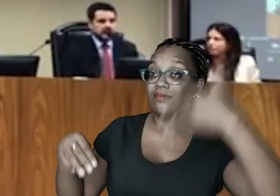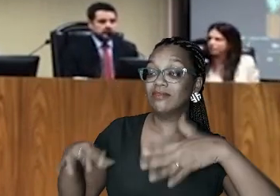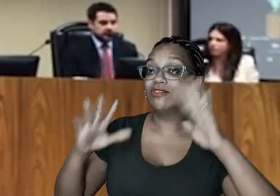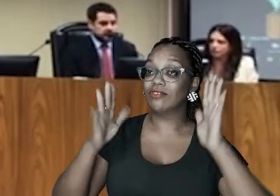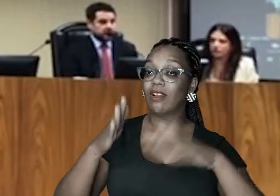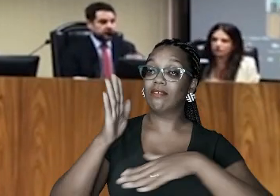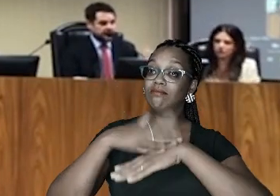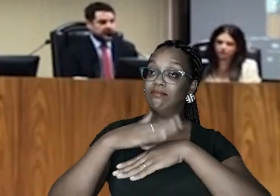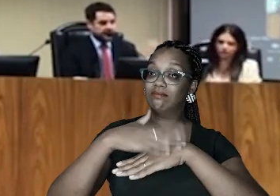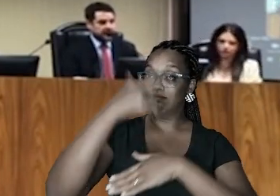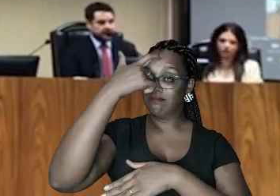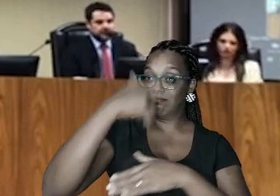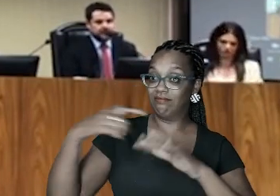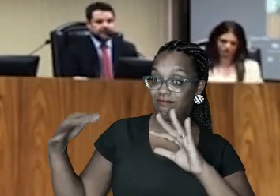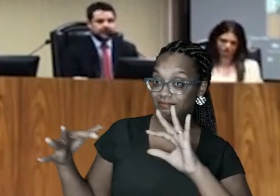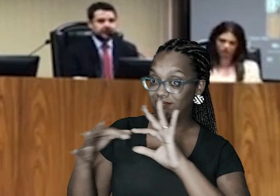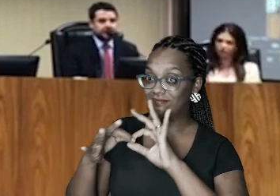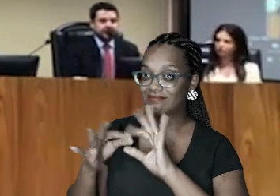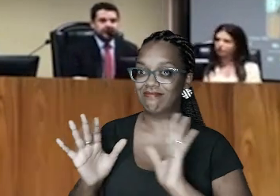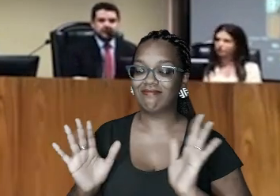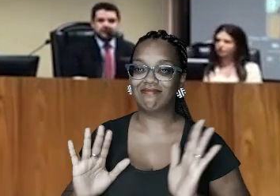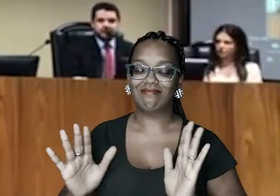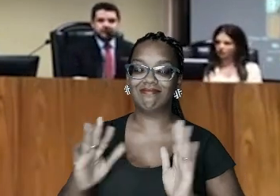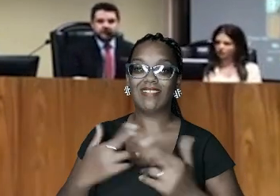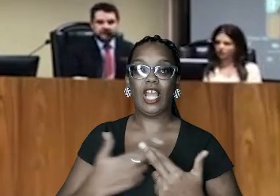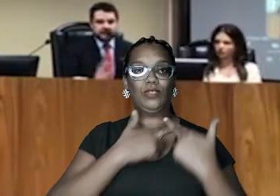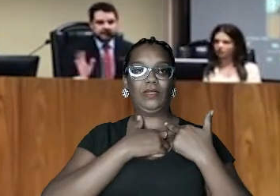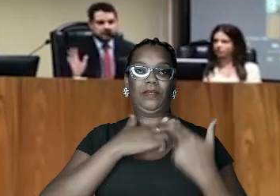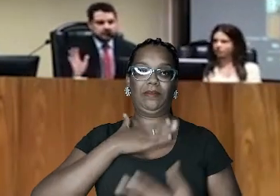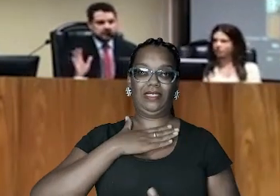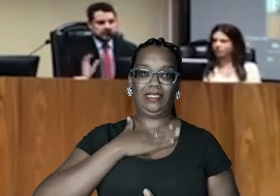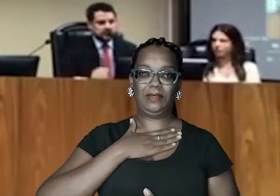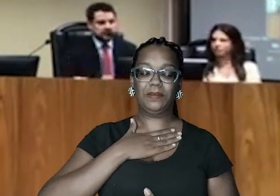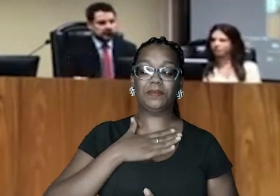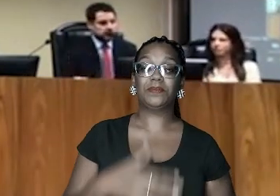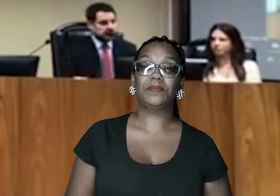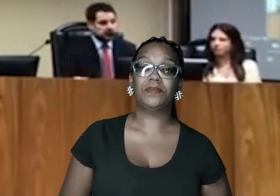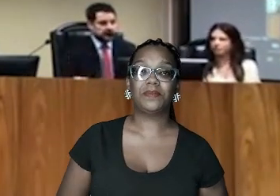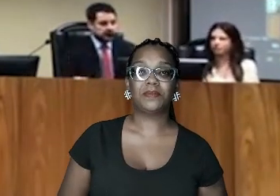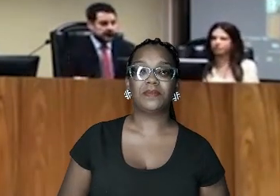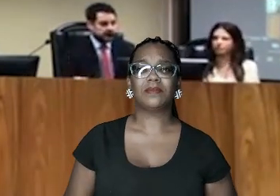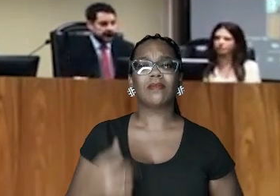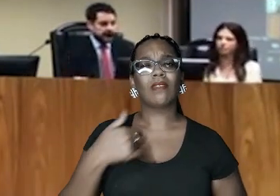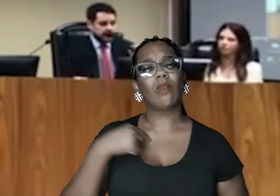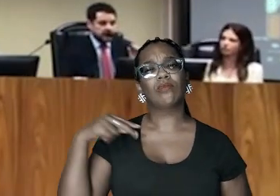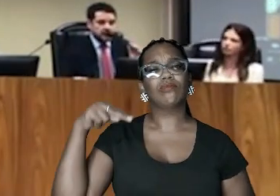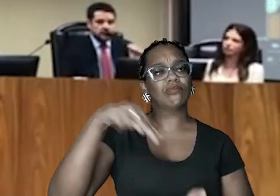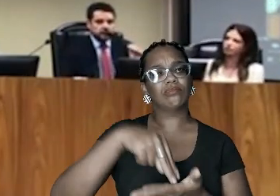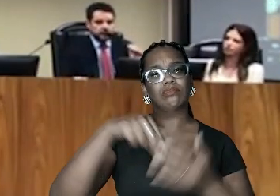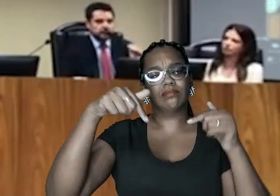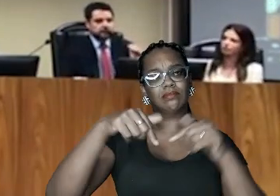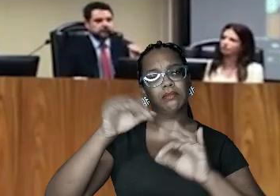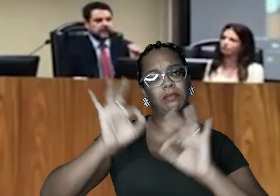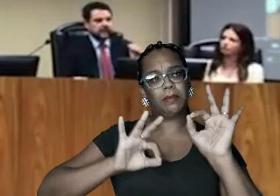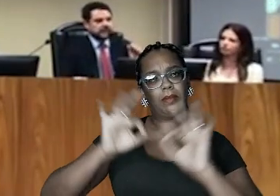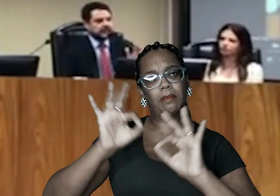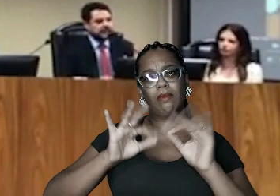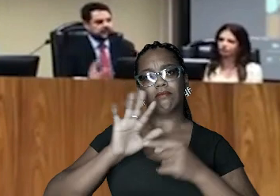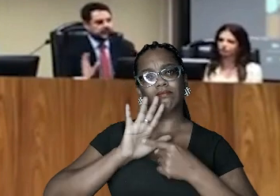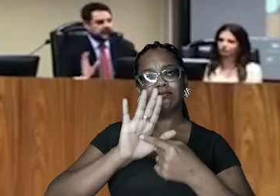apenas o que eu disser que ela mesmo já falou a vincule o restante responsabilidade minha e o que eu estou